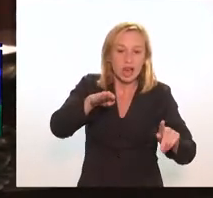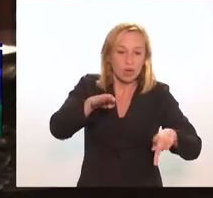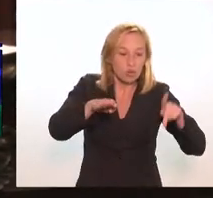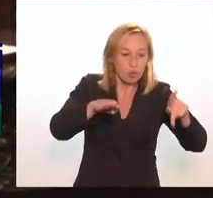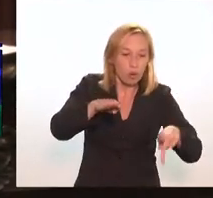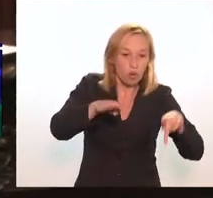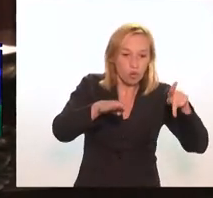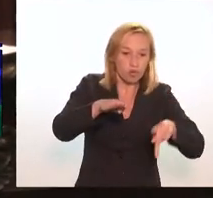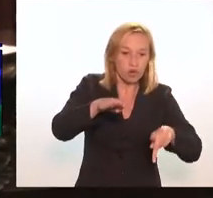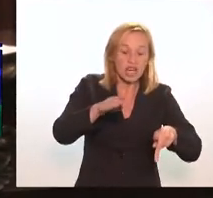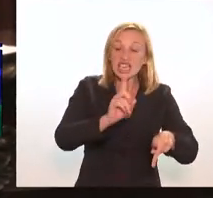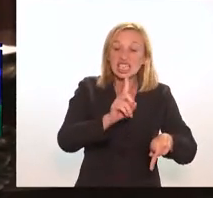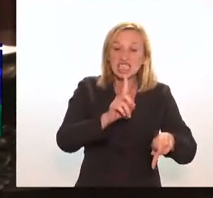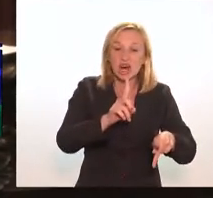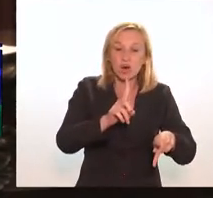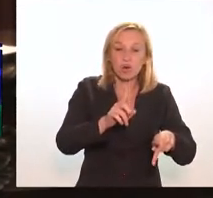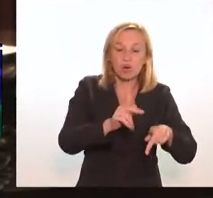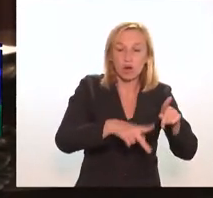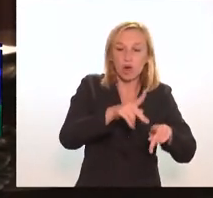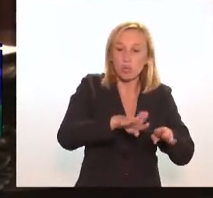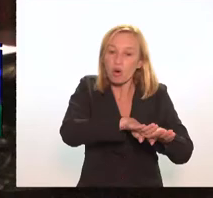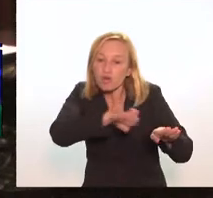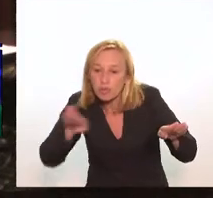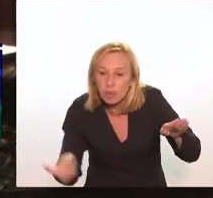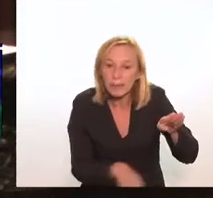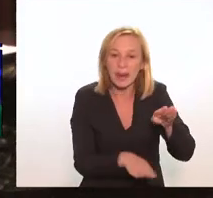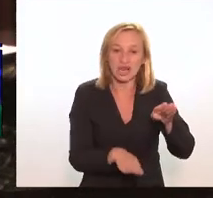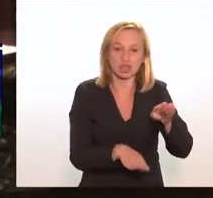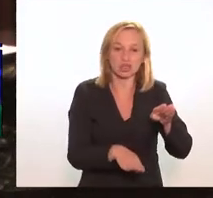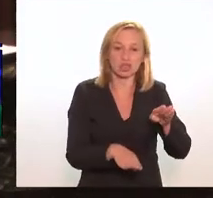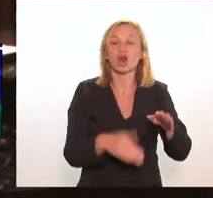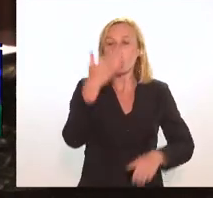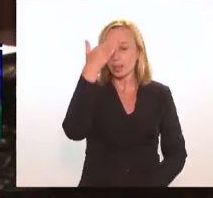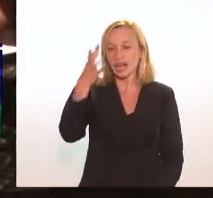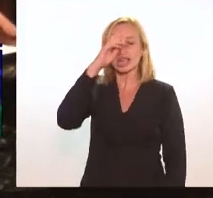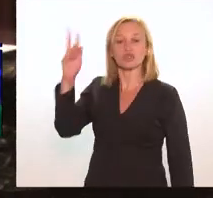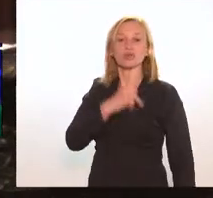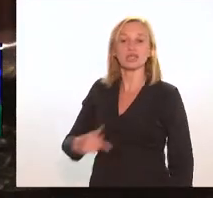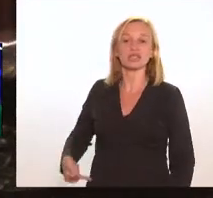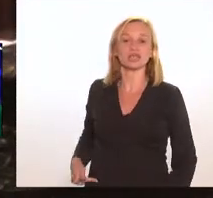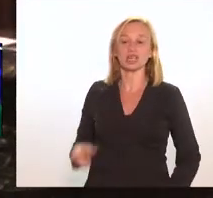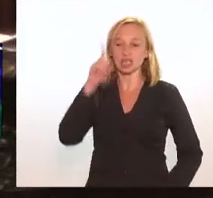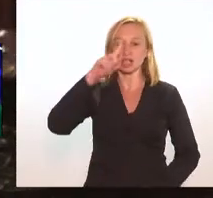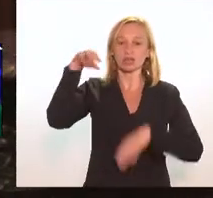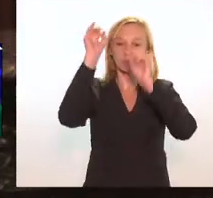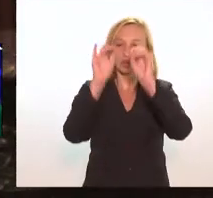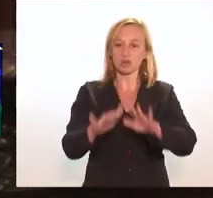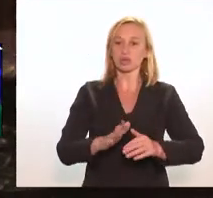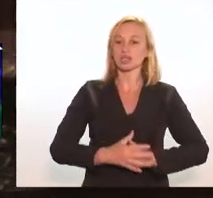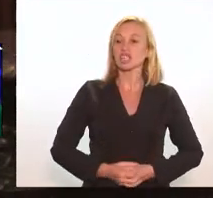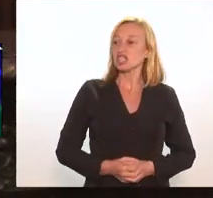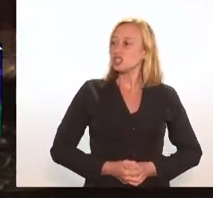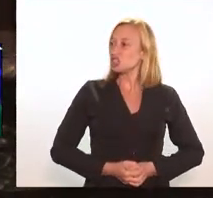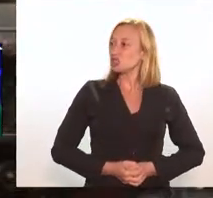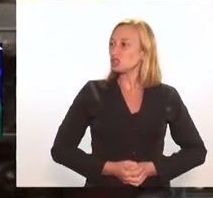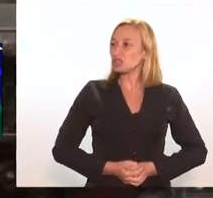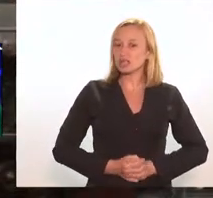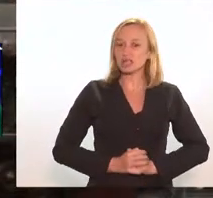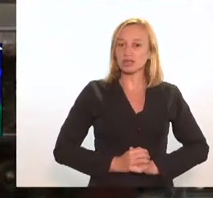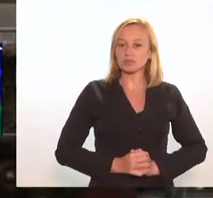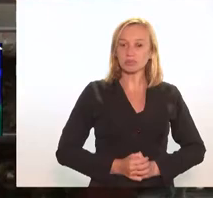não horizontalizar o nível das pessoas. Muito obrigado, senhor presidente, que Deus nos abençoe.